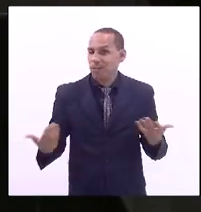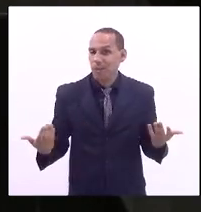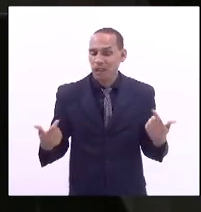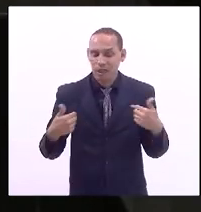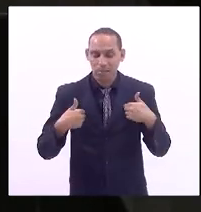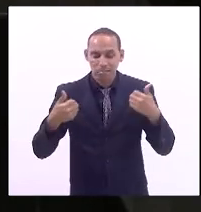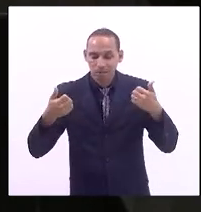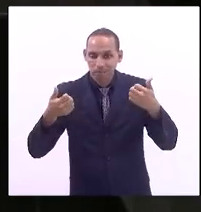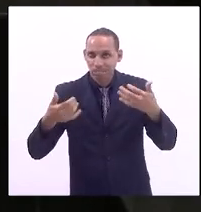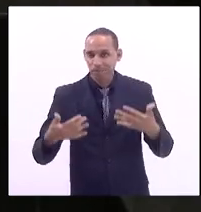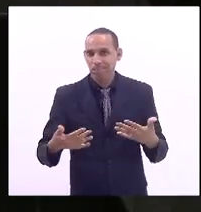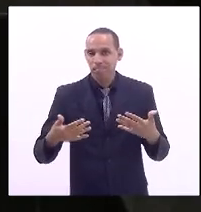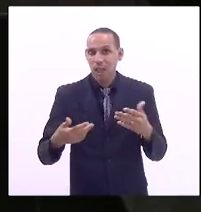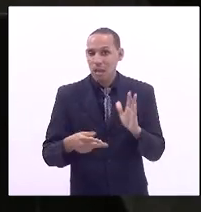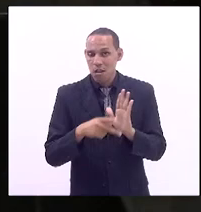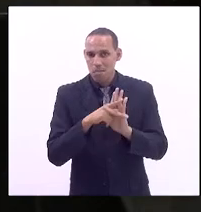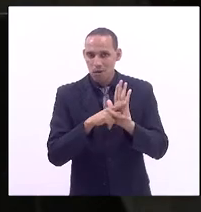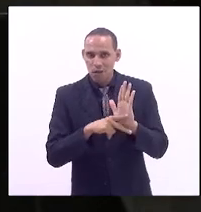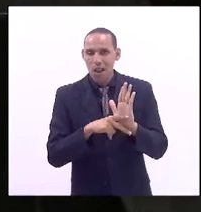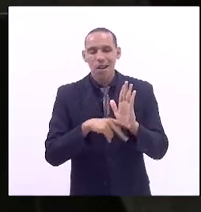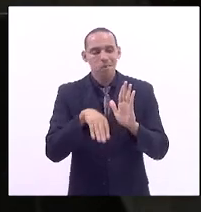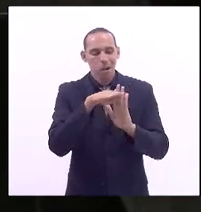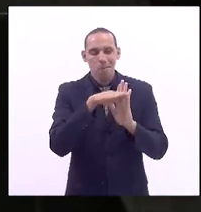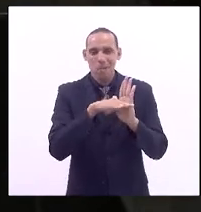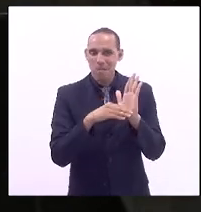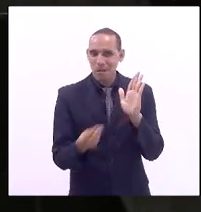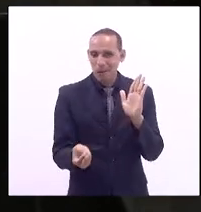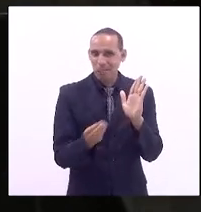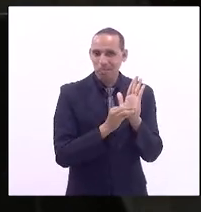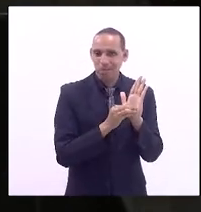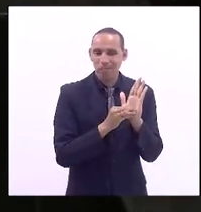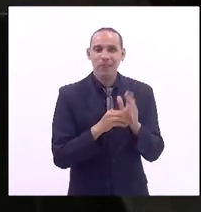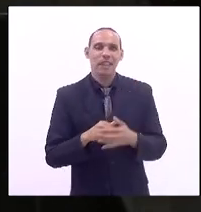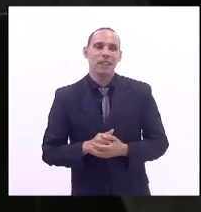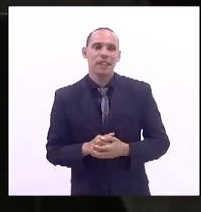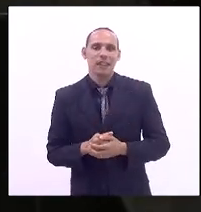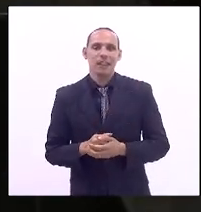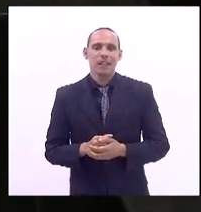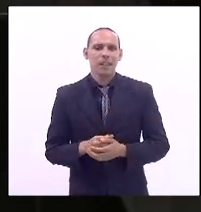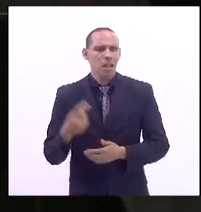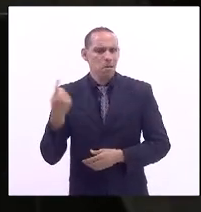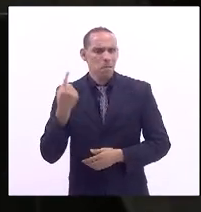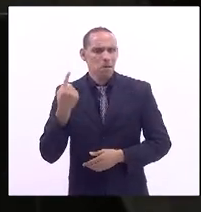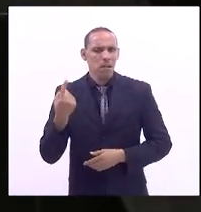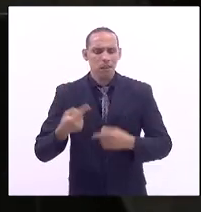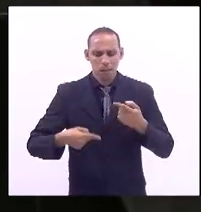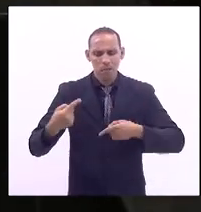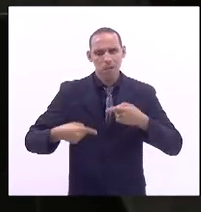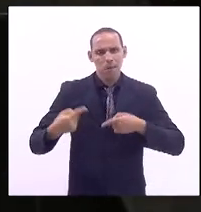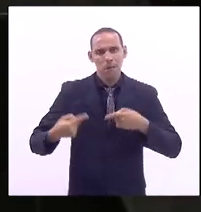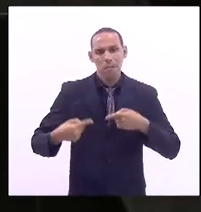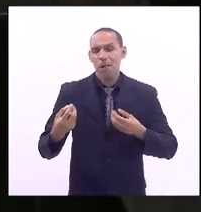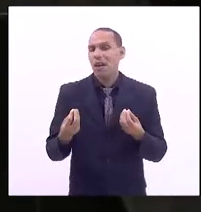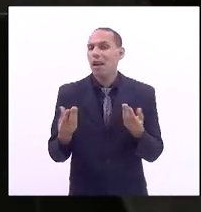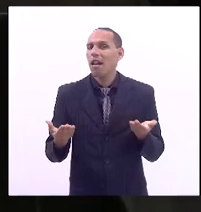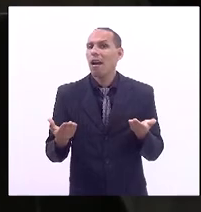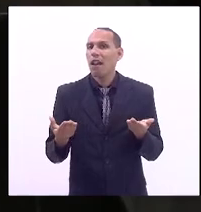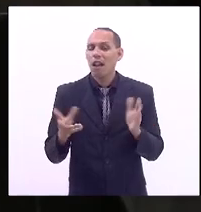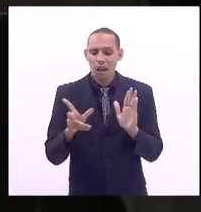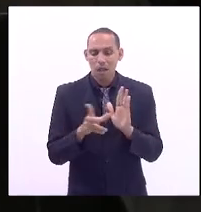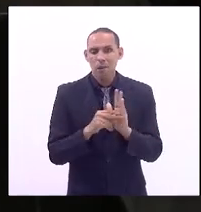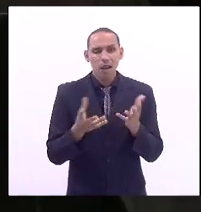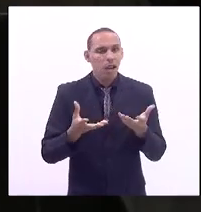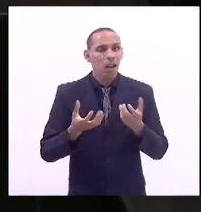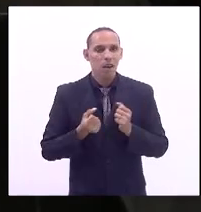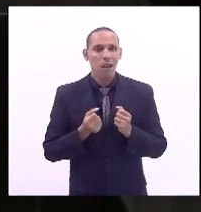dizer com isso projeto quando vem a pauta e em primeira discussão é para receber emendas